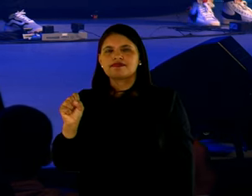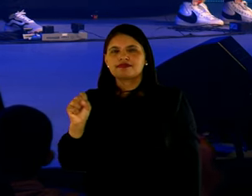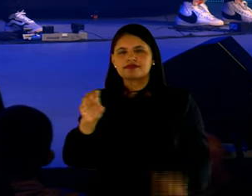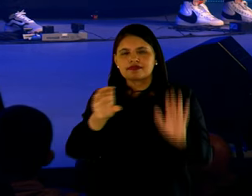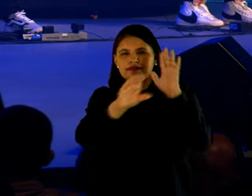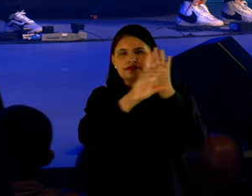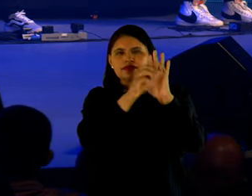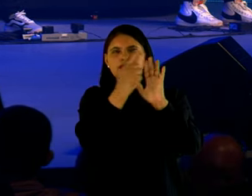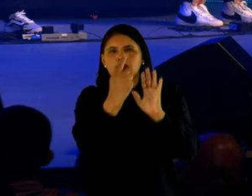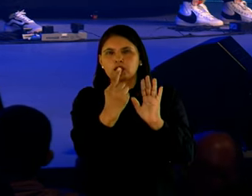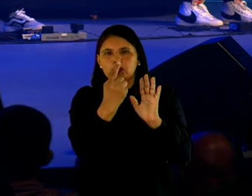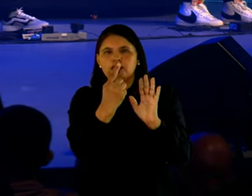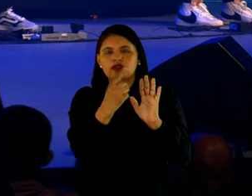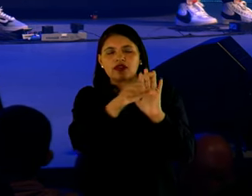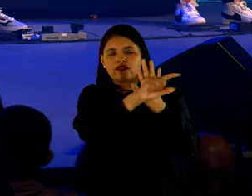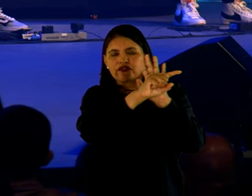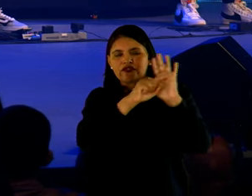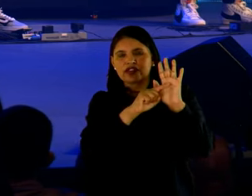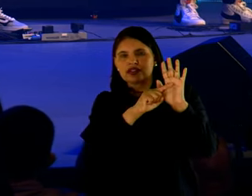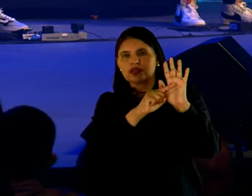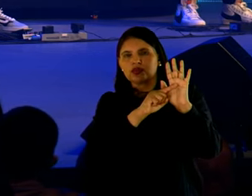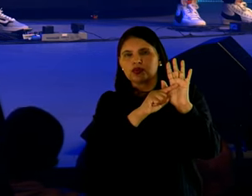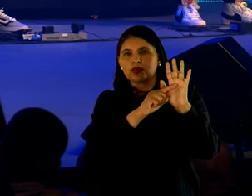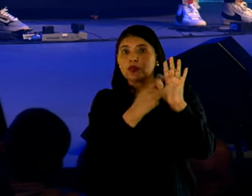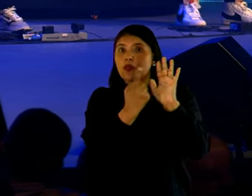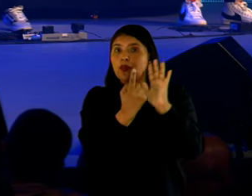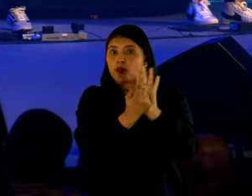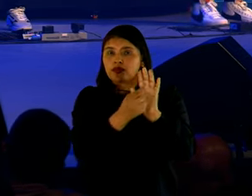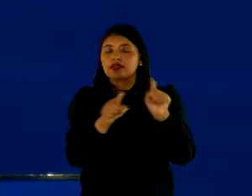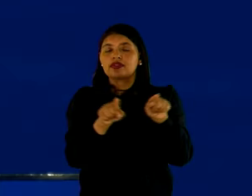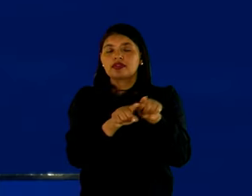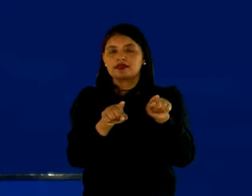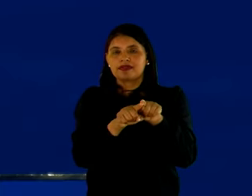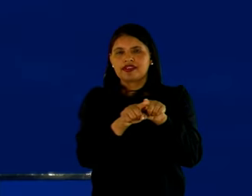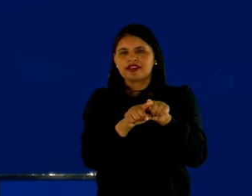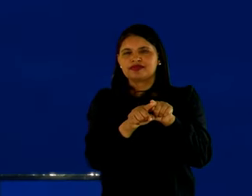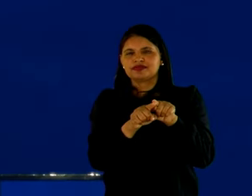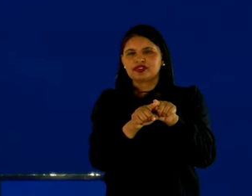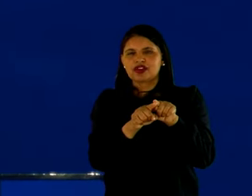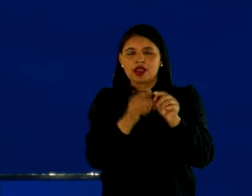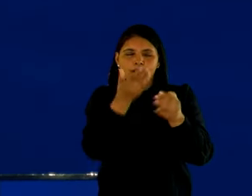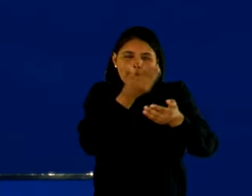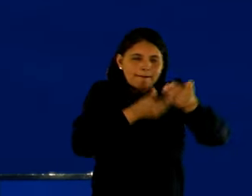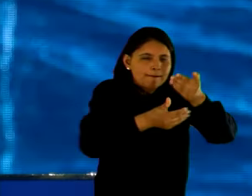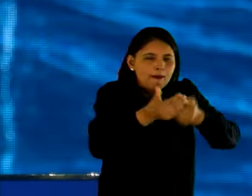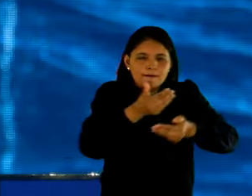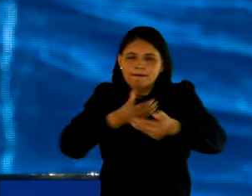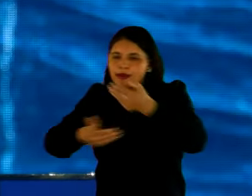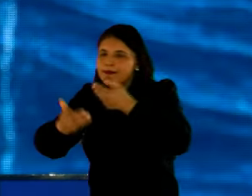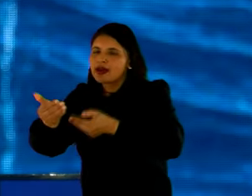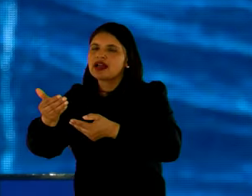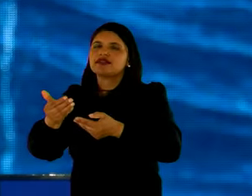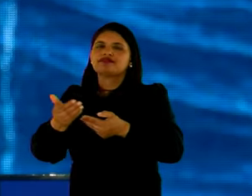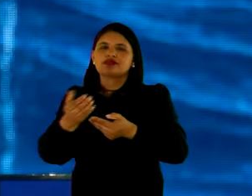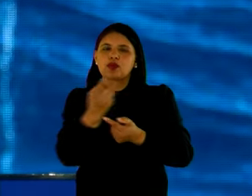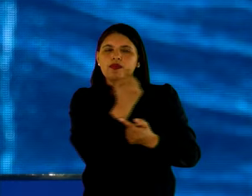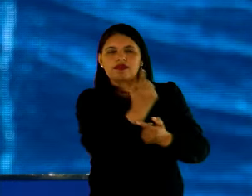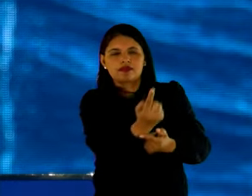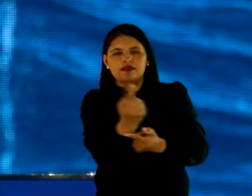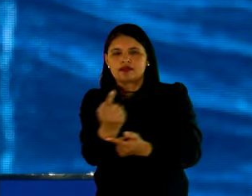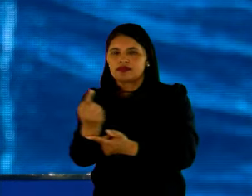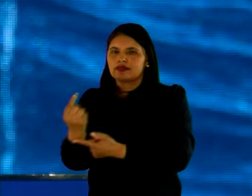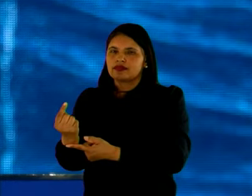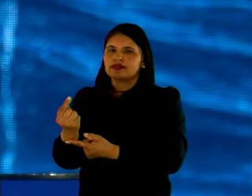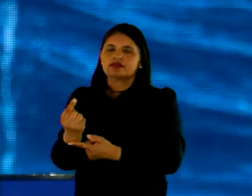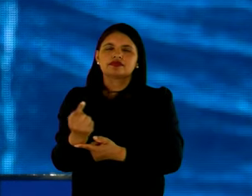capítulo 1, versículo de número um. Também eu quero compartilhar a palavra de Deus com os irmãos.